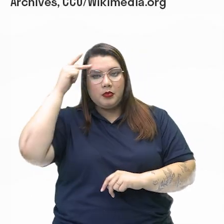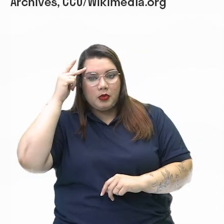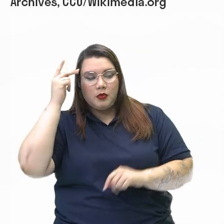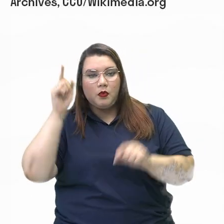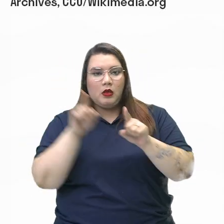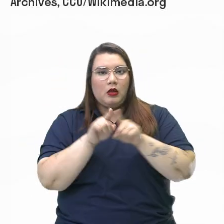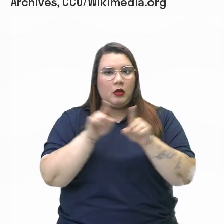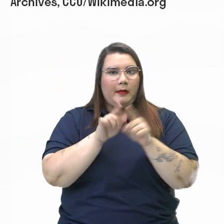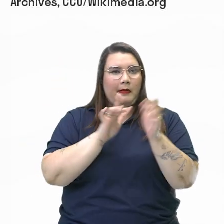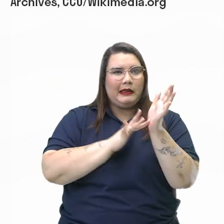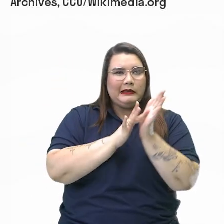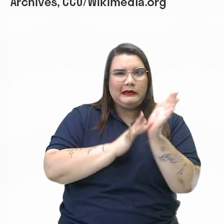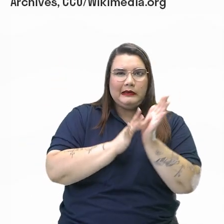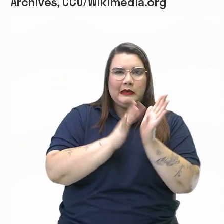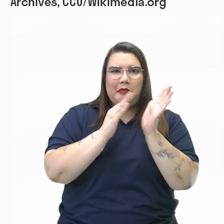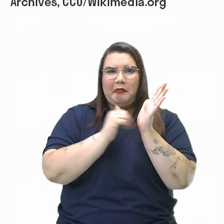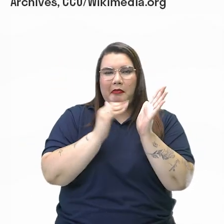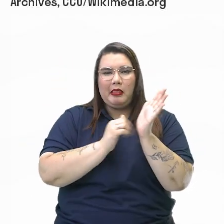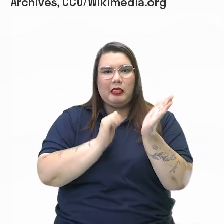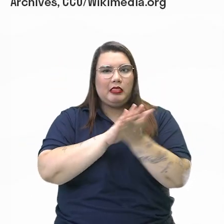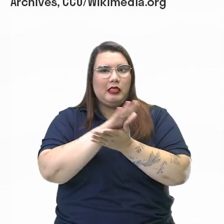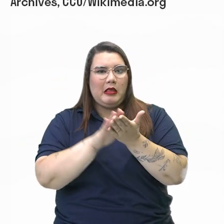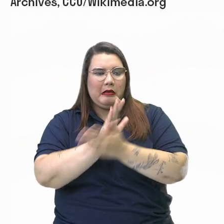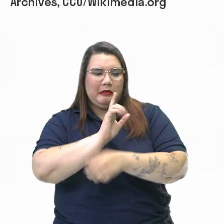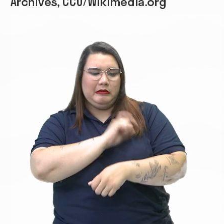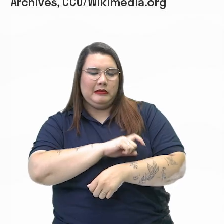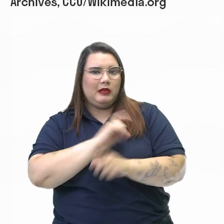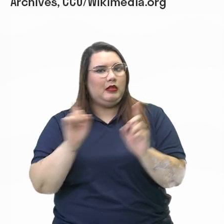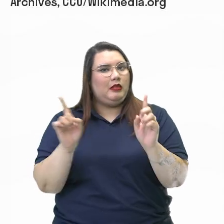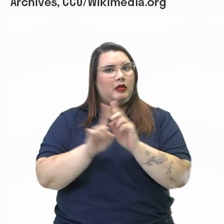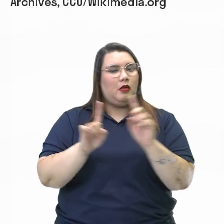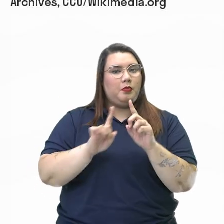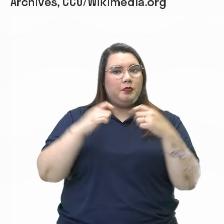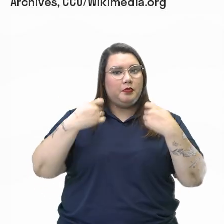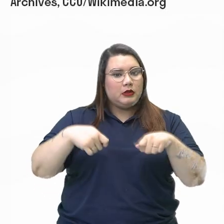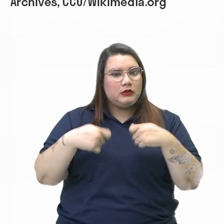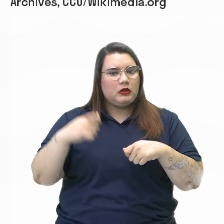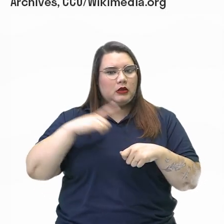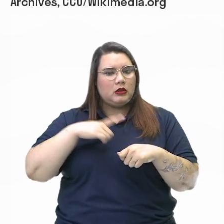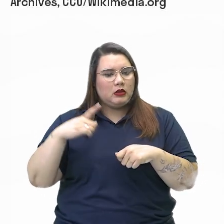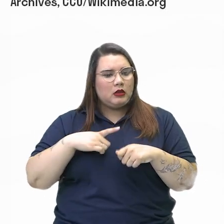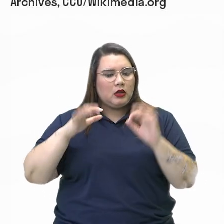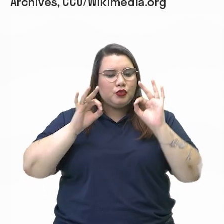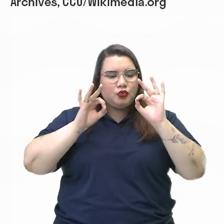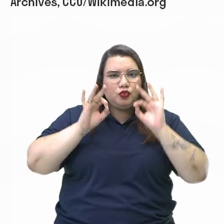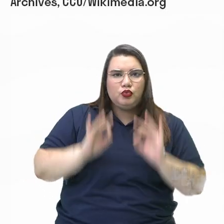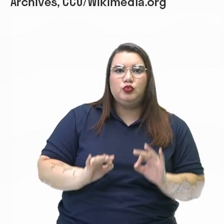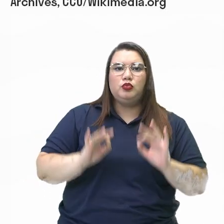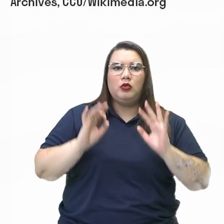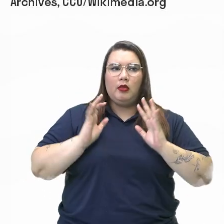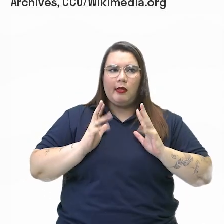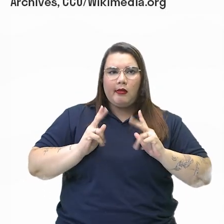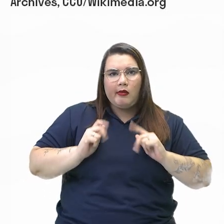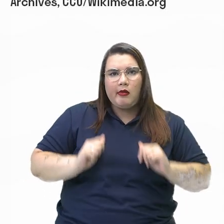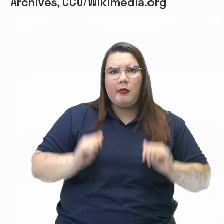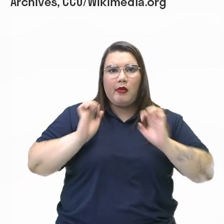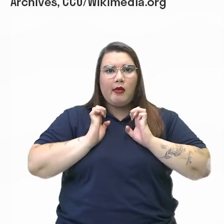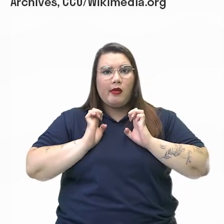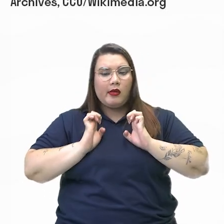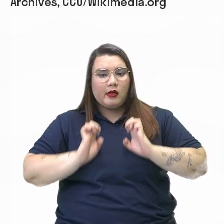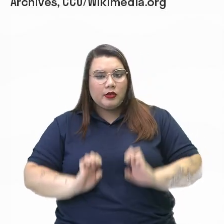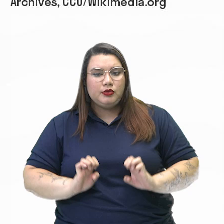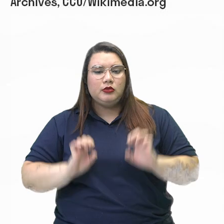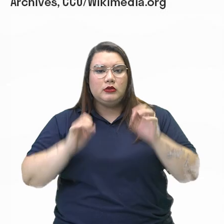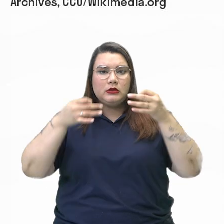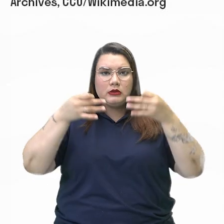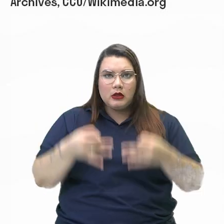Ou seja, não é ganhar a todo custo, você tem que ter honestidade na execução da sua tarefa, honestidade na